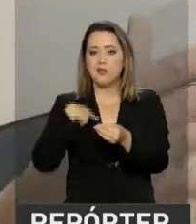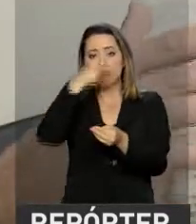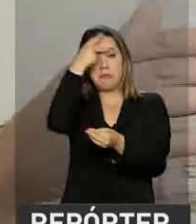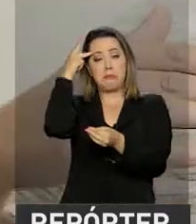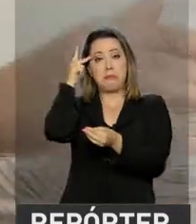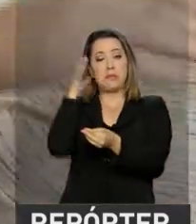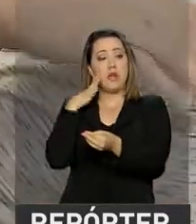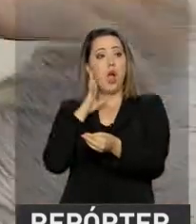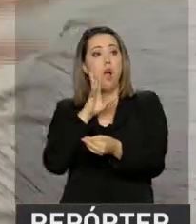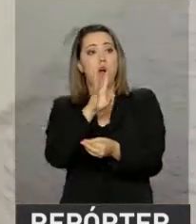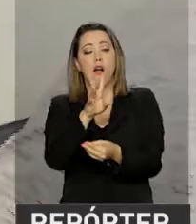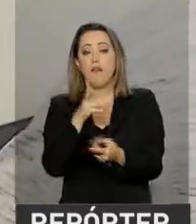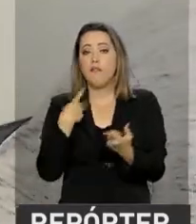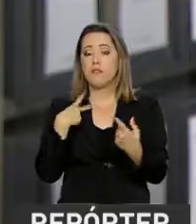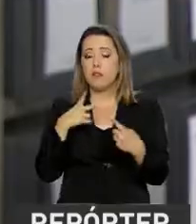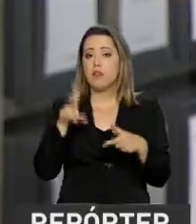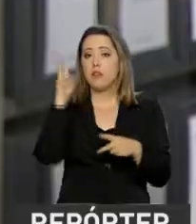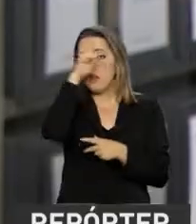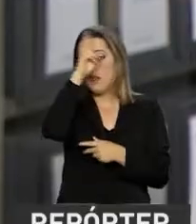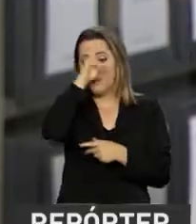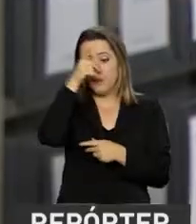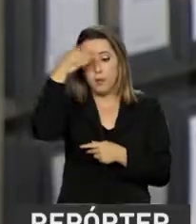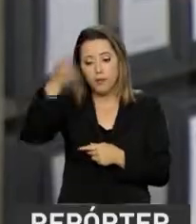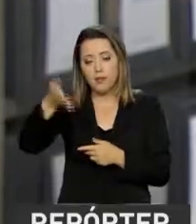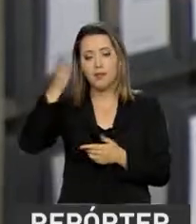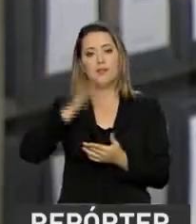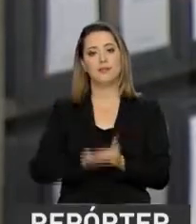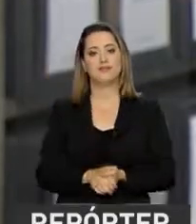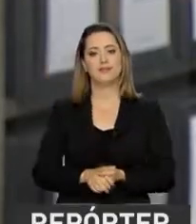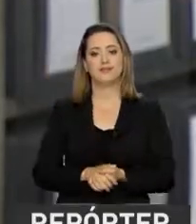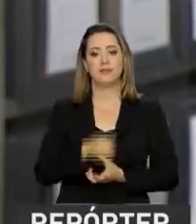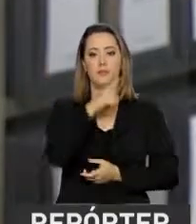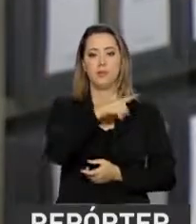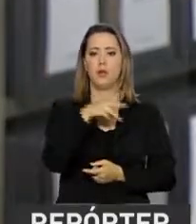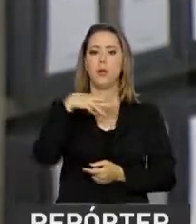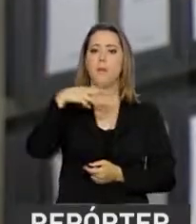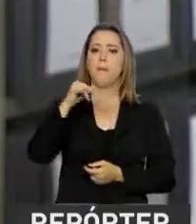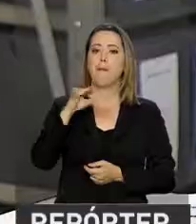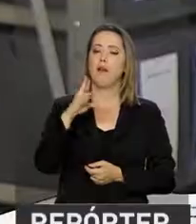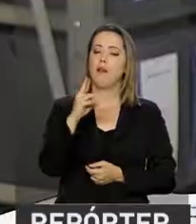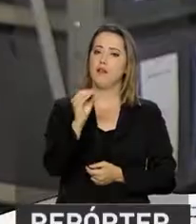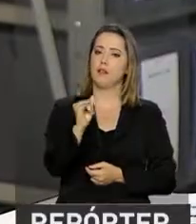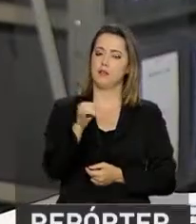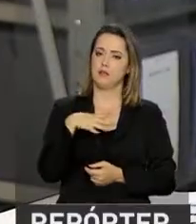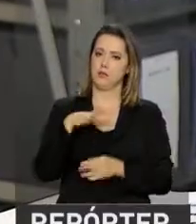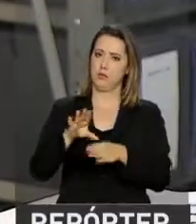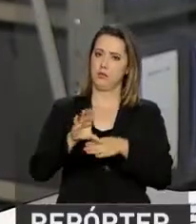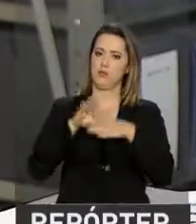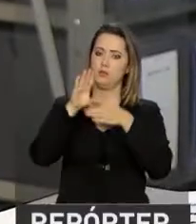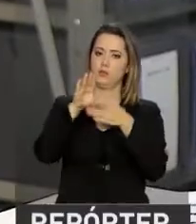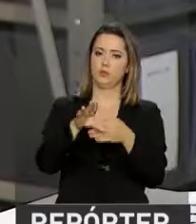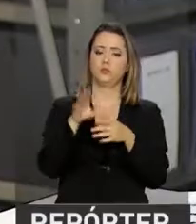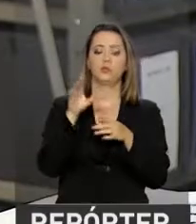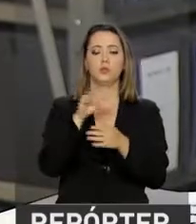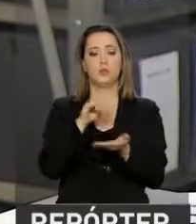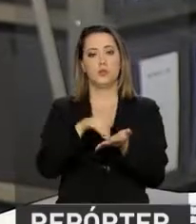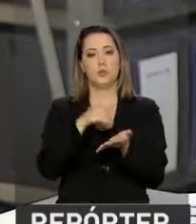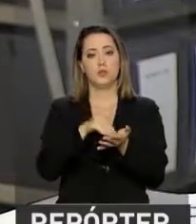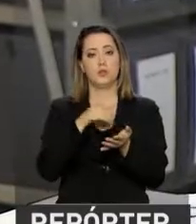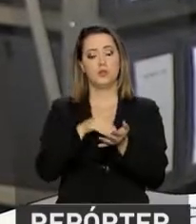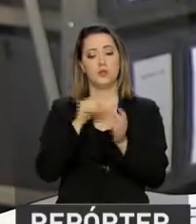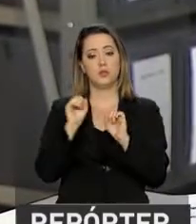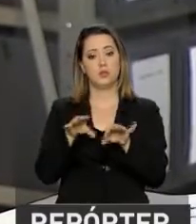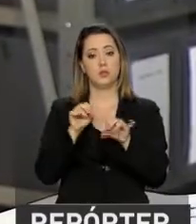motivo para o cara querer mudar de vida. A Márcia, que coordena a contratação de detentos na Secretaria de Educação do Distrito